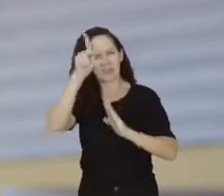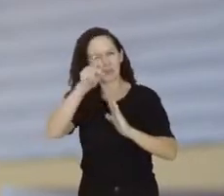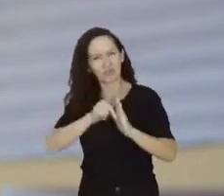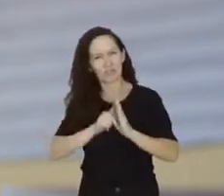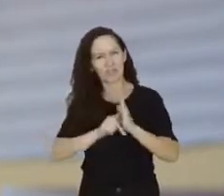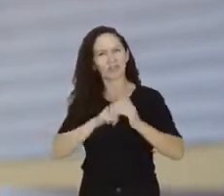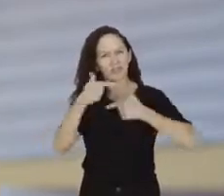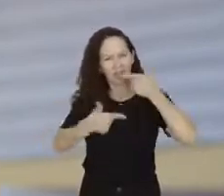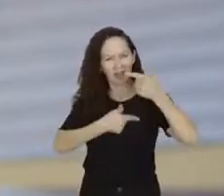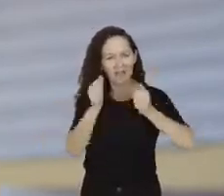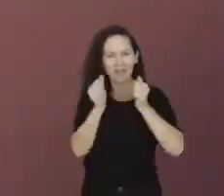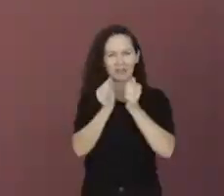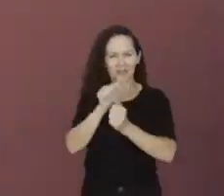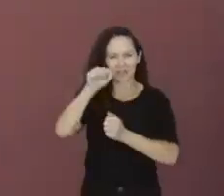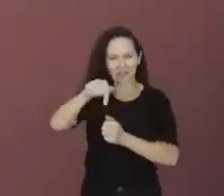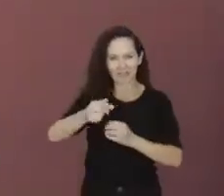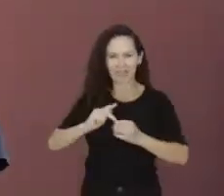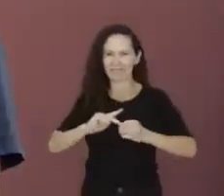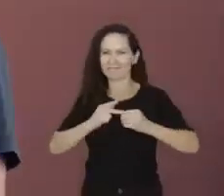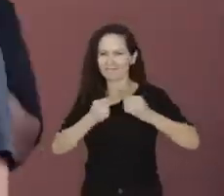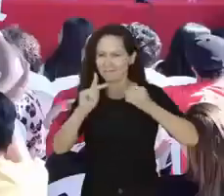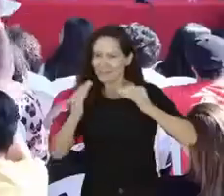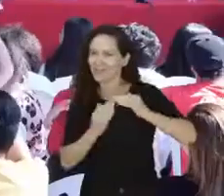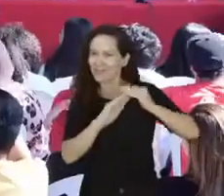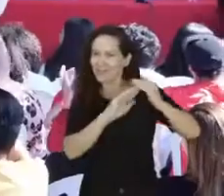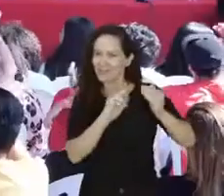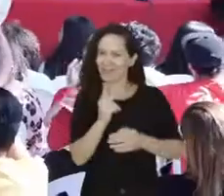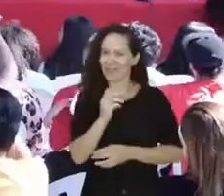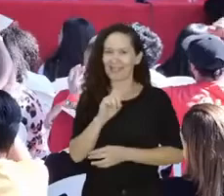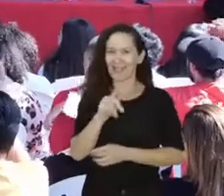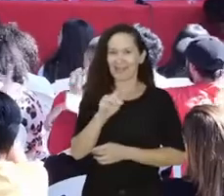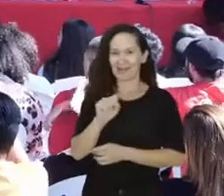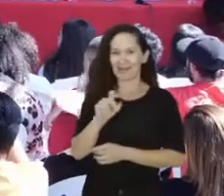em Heliópolis. Obrigado, gente.